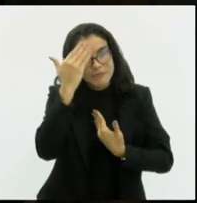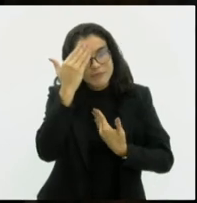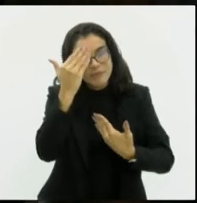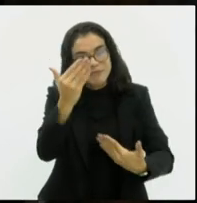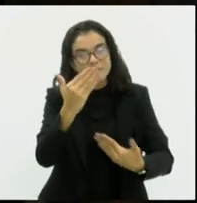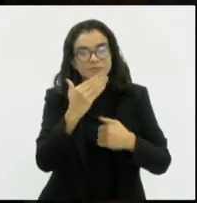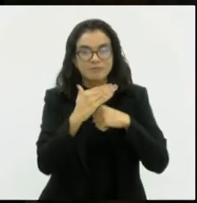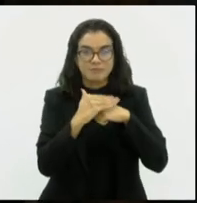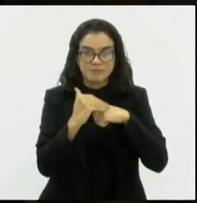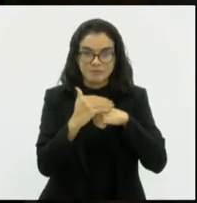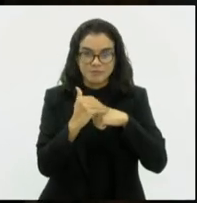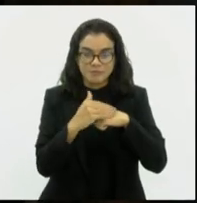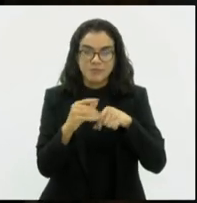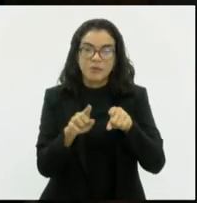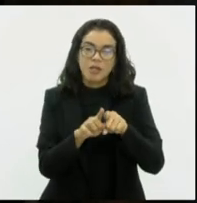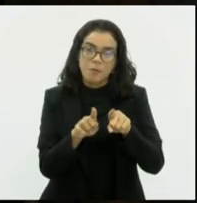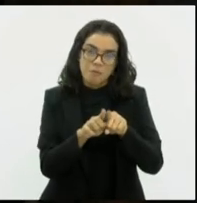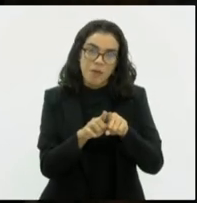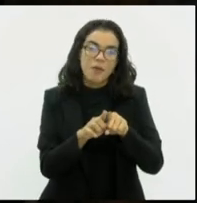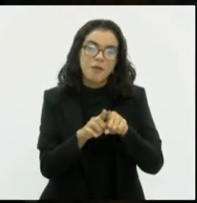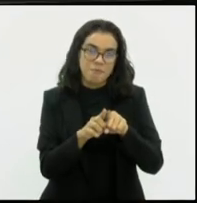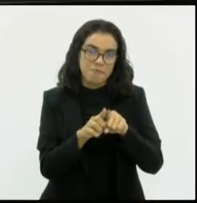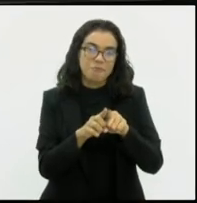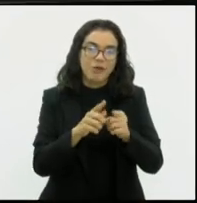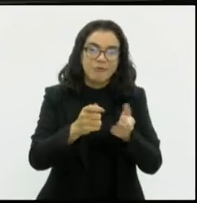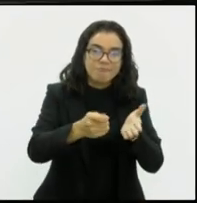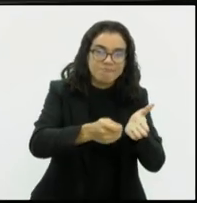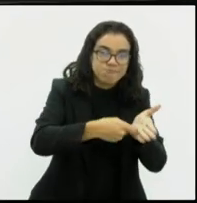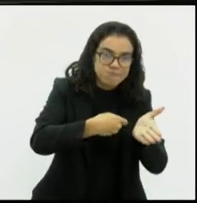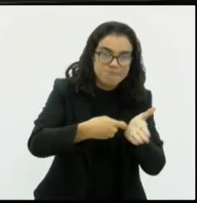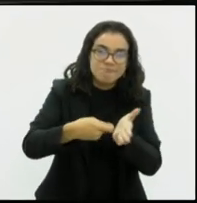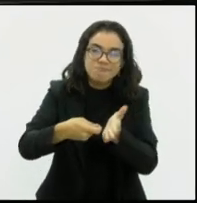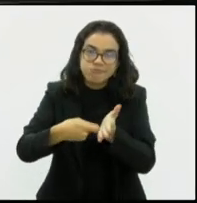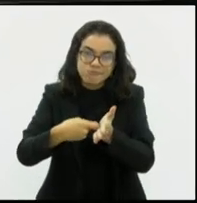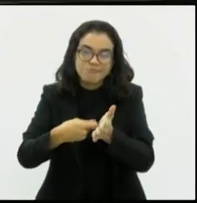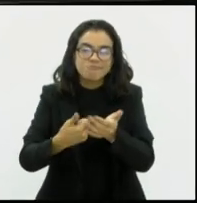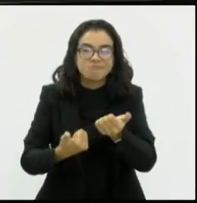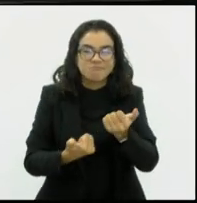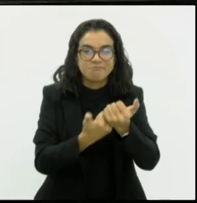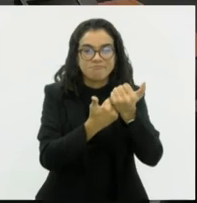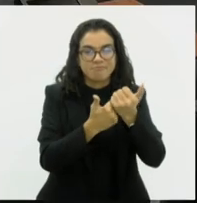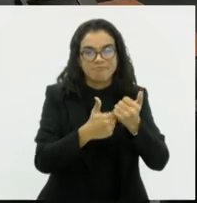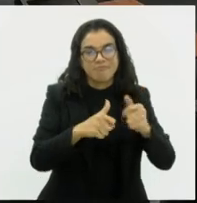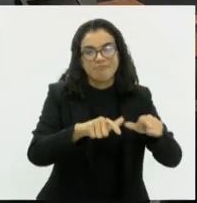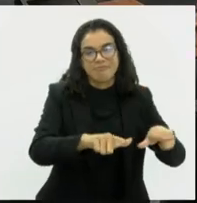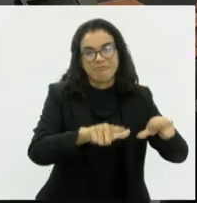carinho e por ter se disposto a coassinar essa honraria.